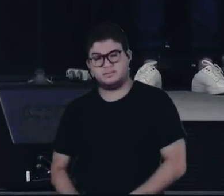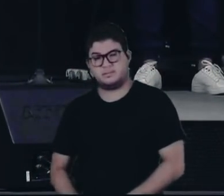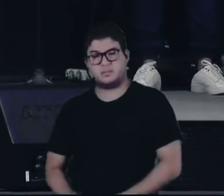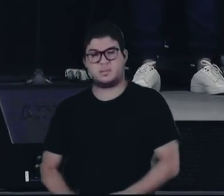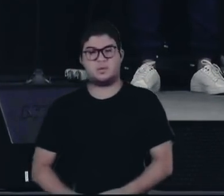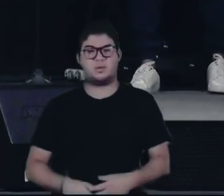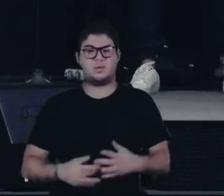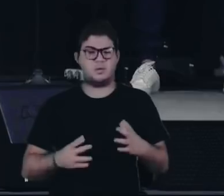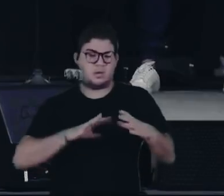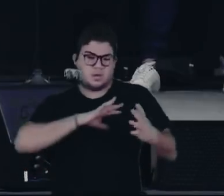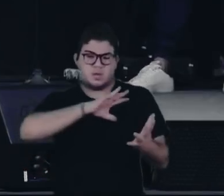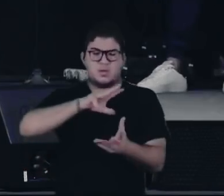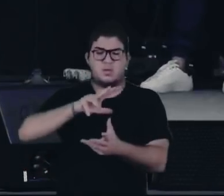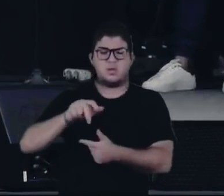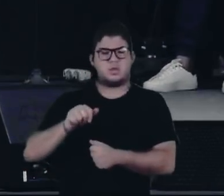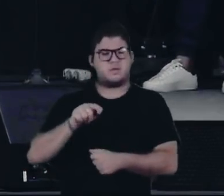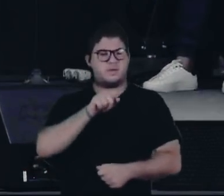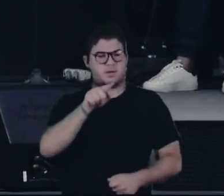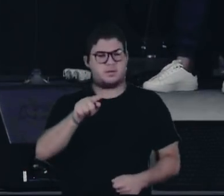Quando você estava no mundo, fala para mim,